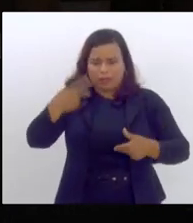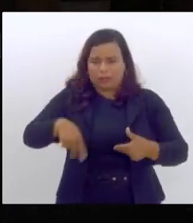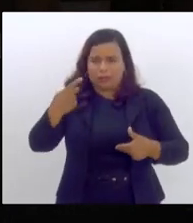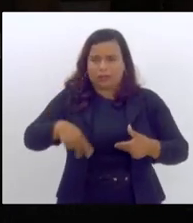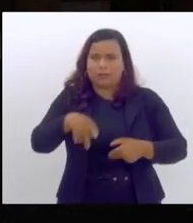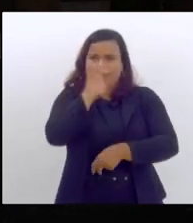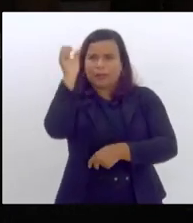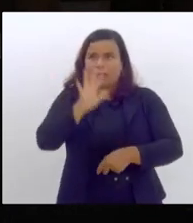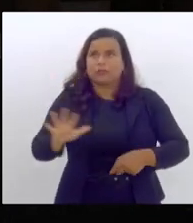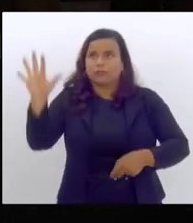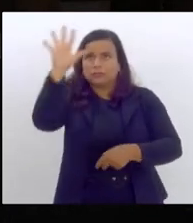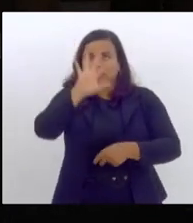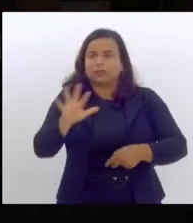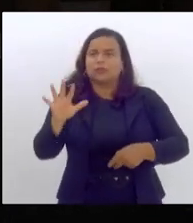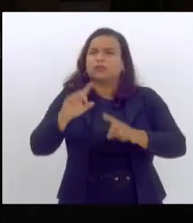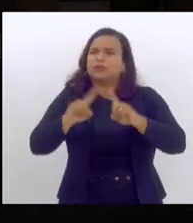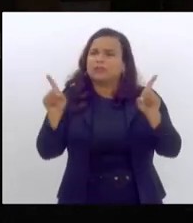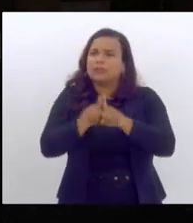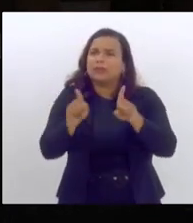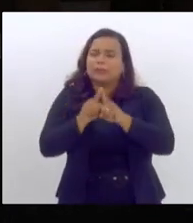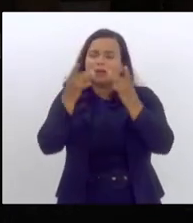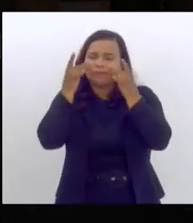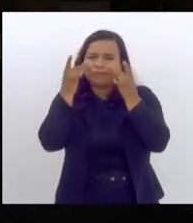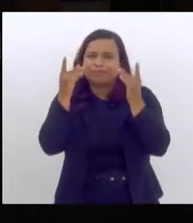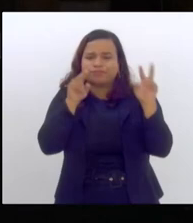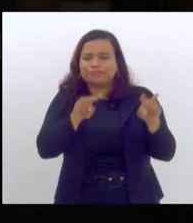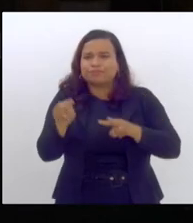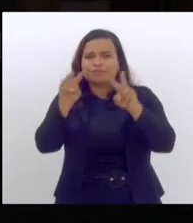pude testemunhar o quanto é importante